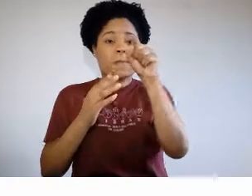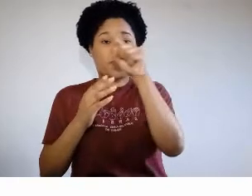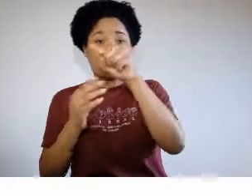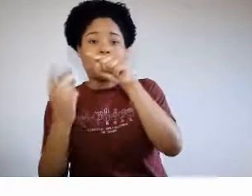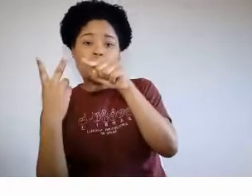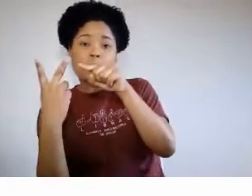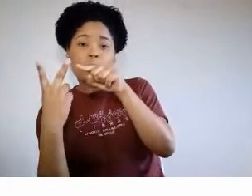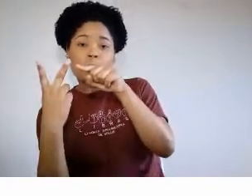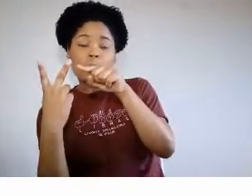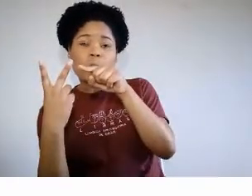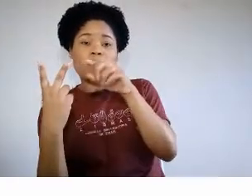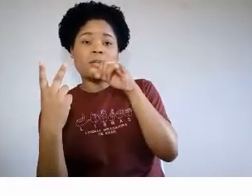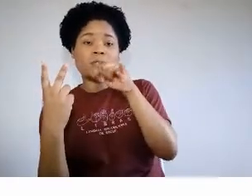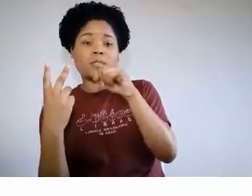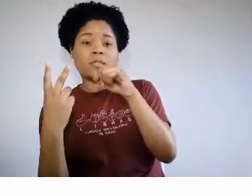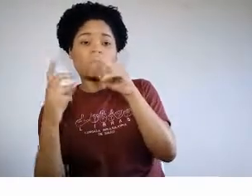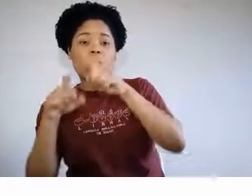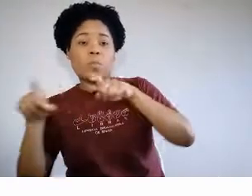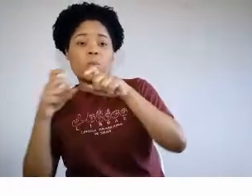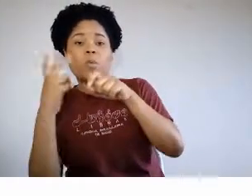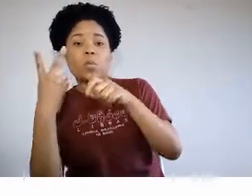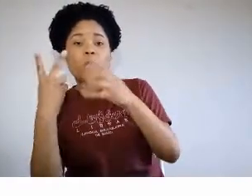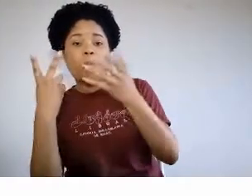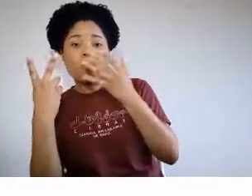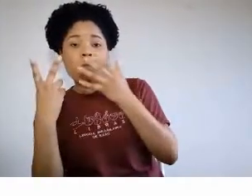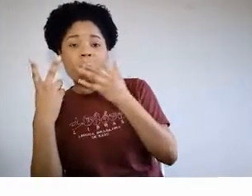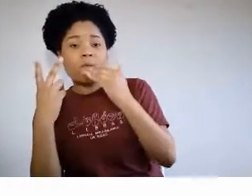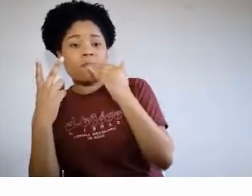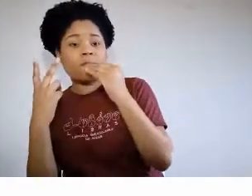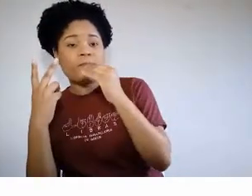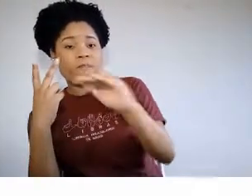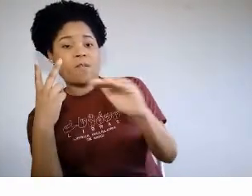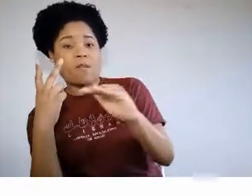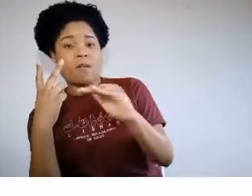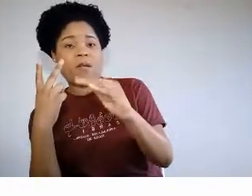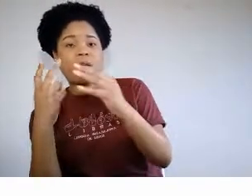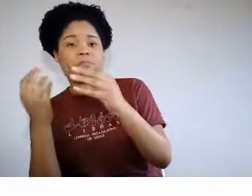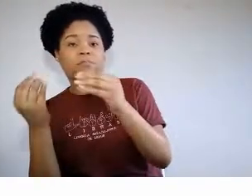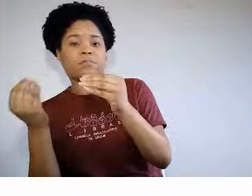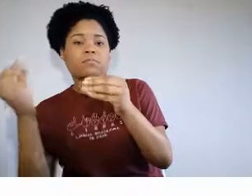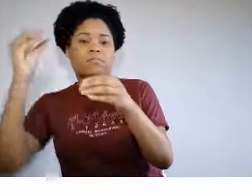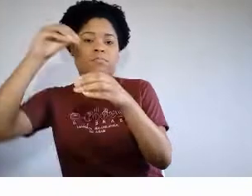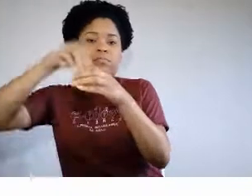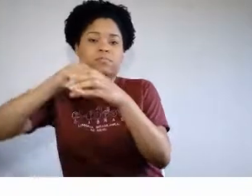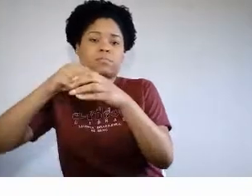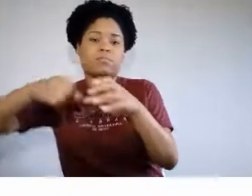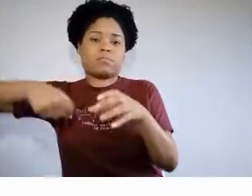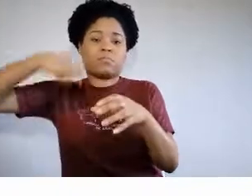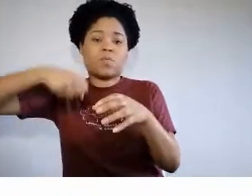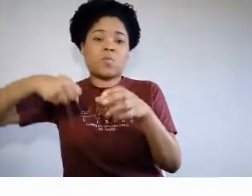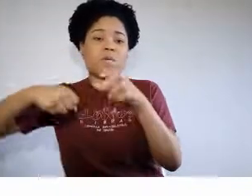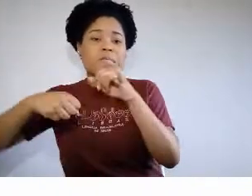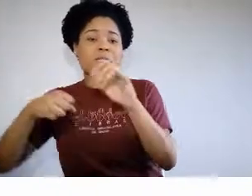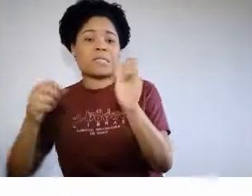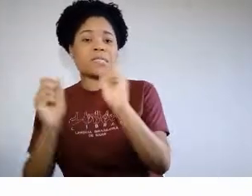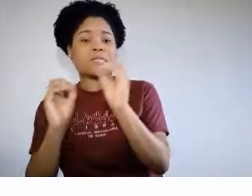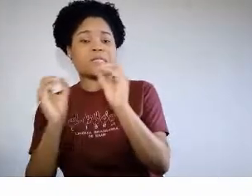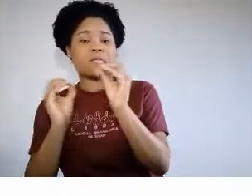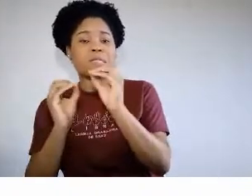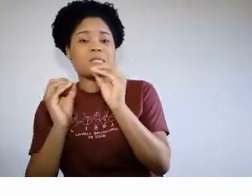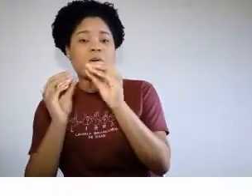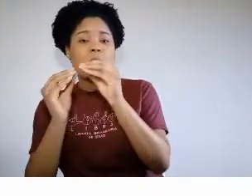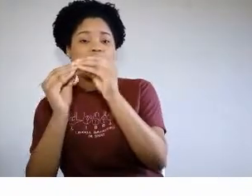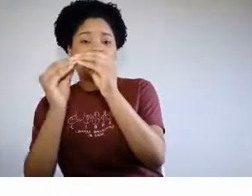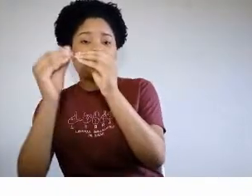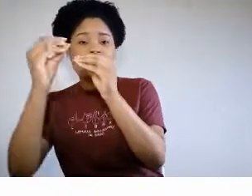para o computador 2. Se o computador 2 desejar enviar uma informação, ele vai colocar esse dado dentro do token. Se não,